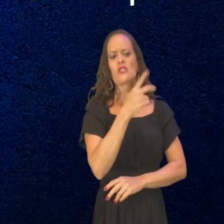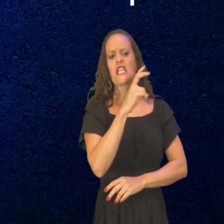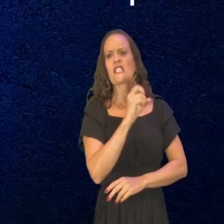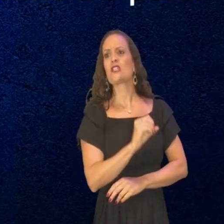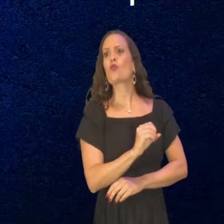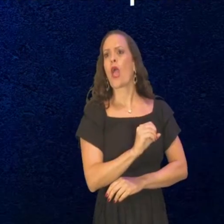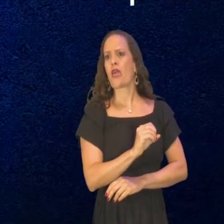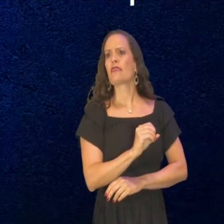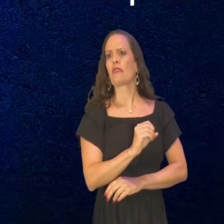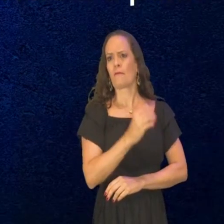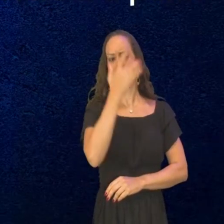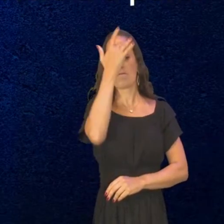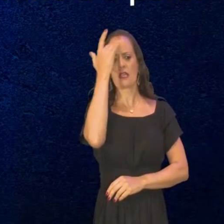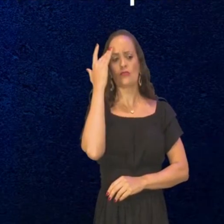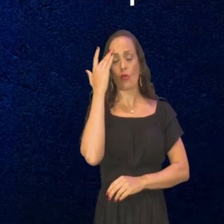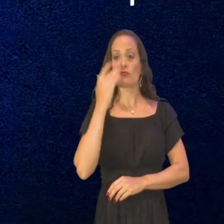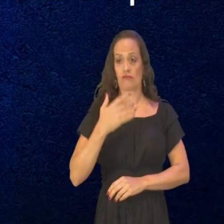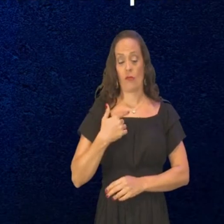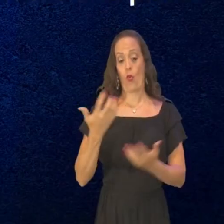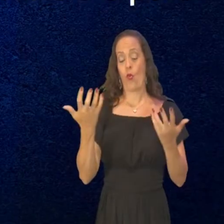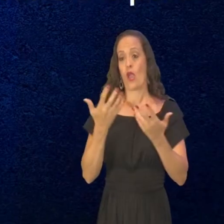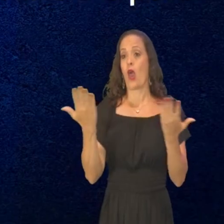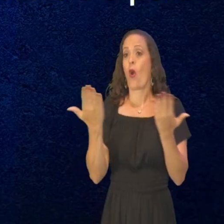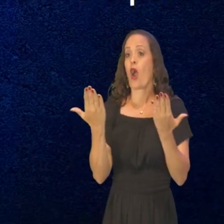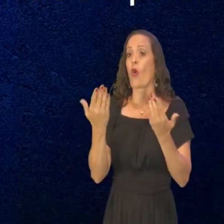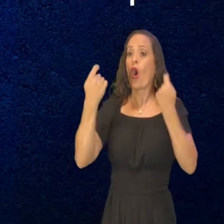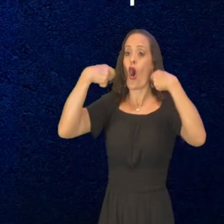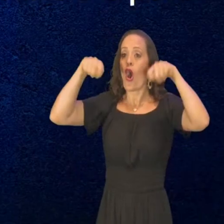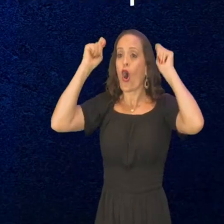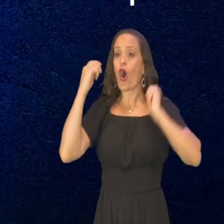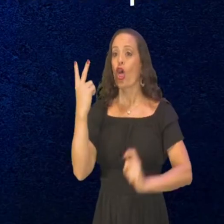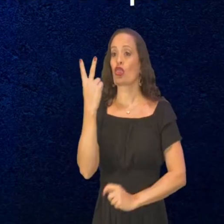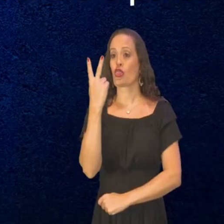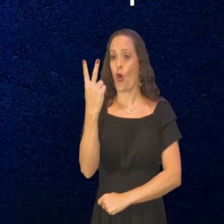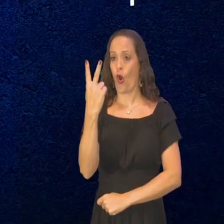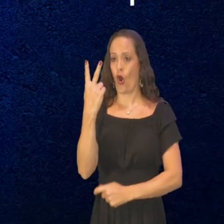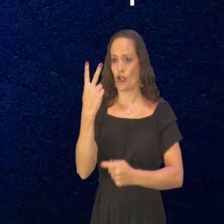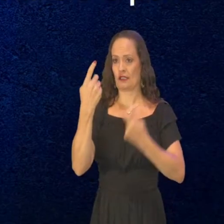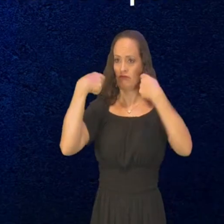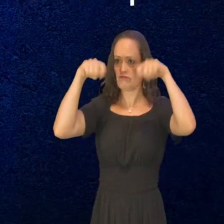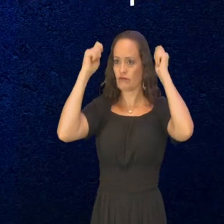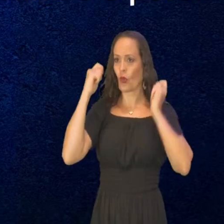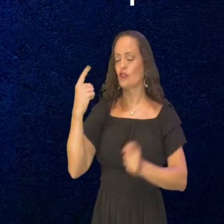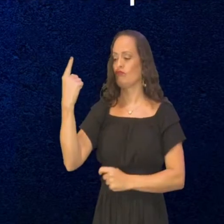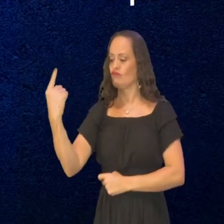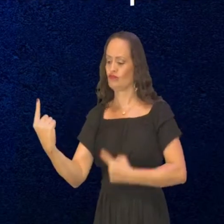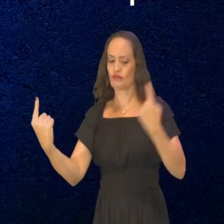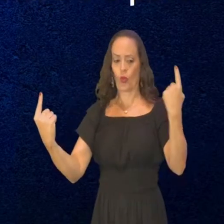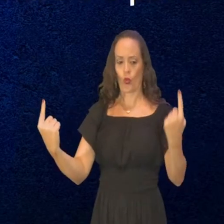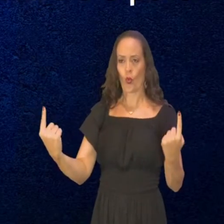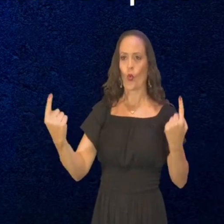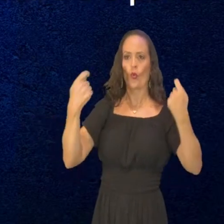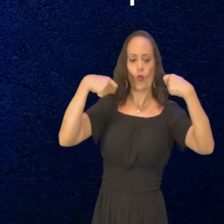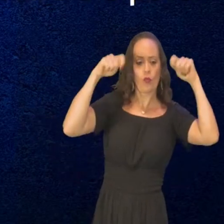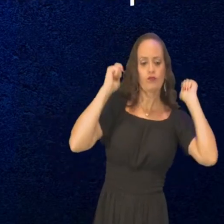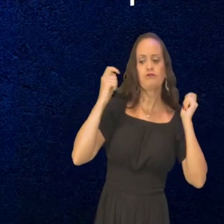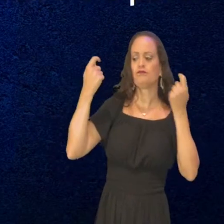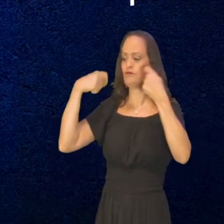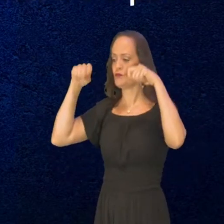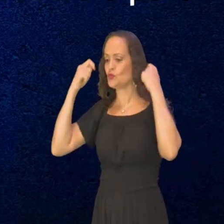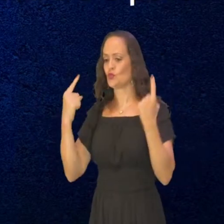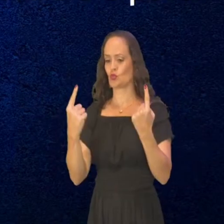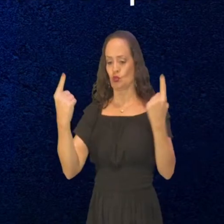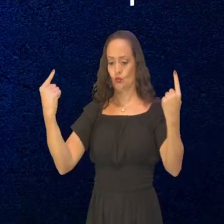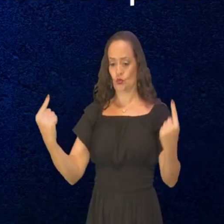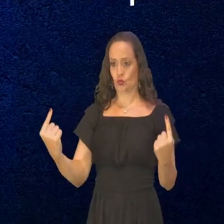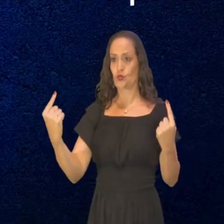Tragam agora 2 novilhos, eles que escolham para si um dos novilhos, e cortando-o em pedaços, o